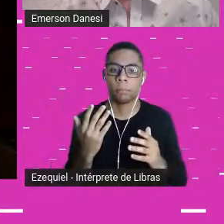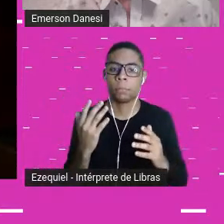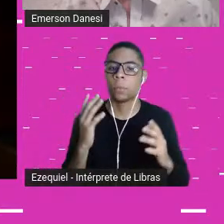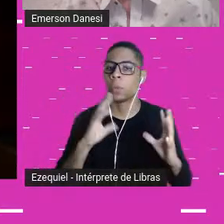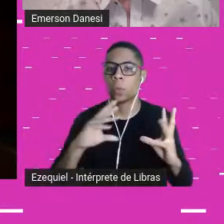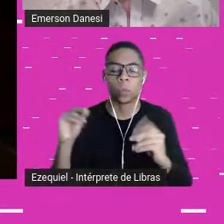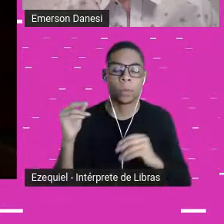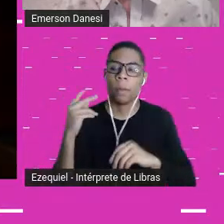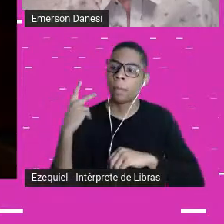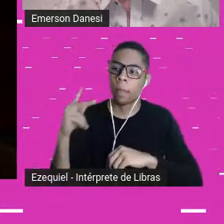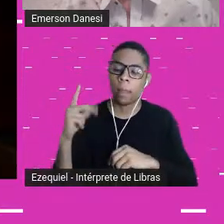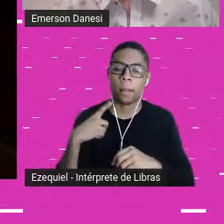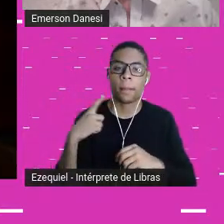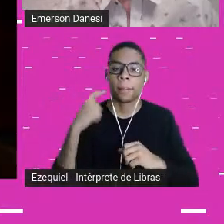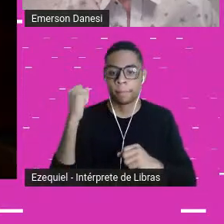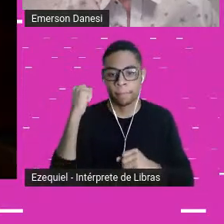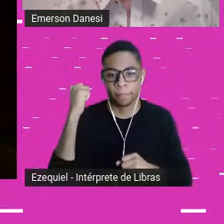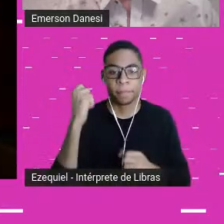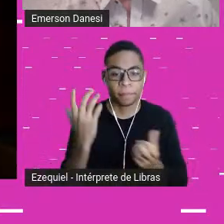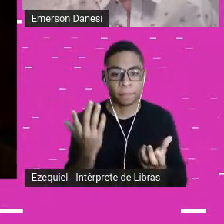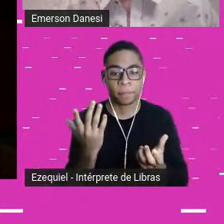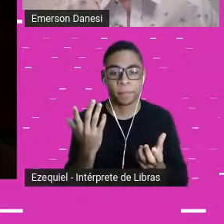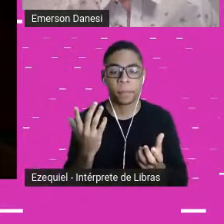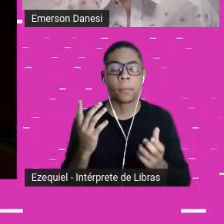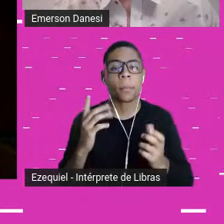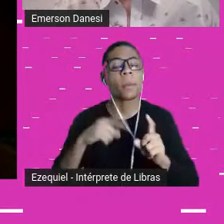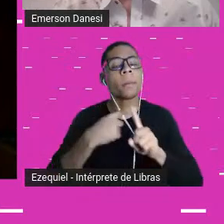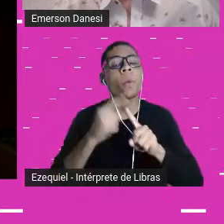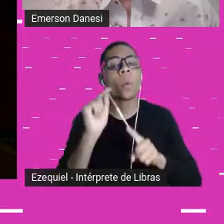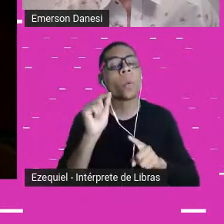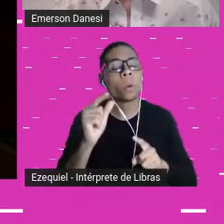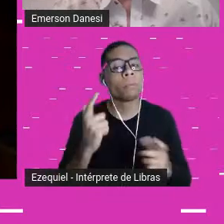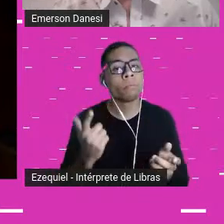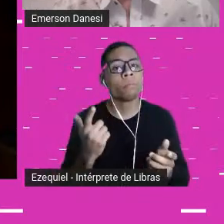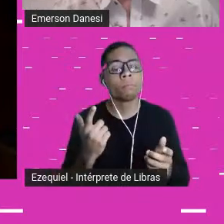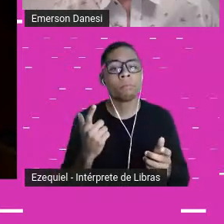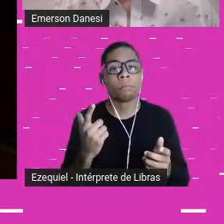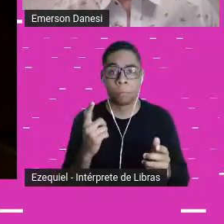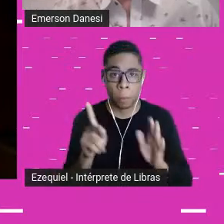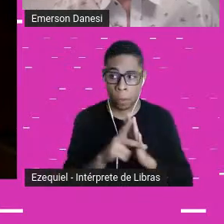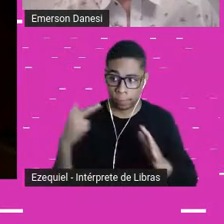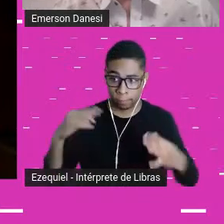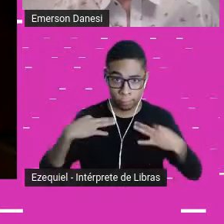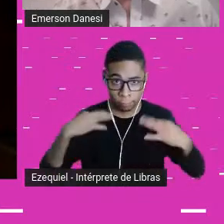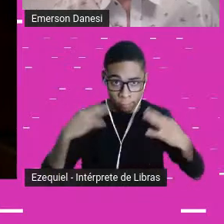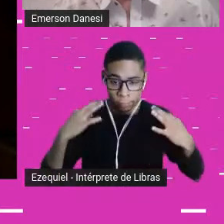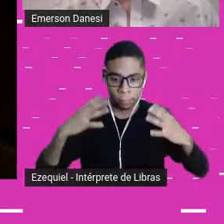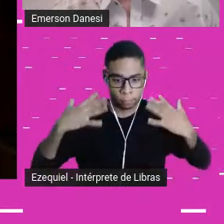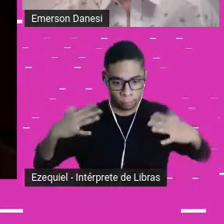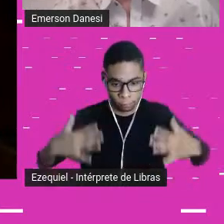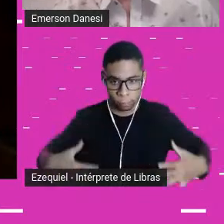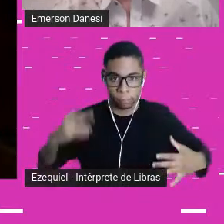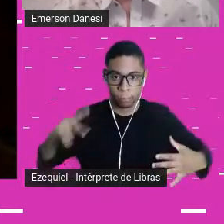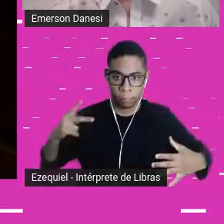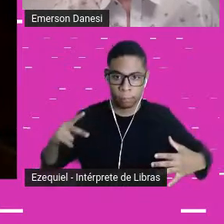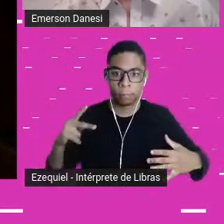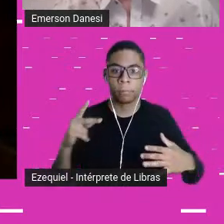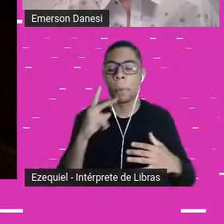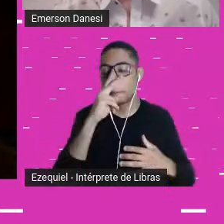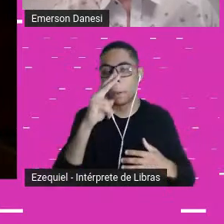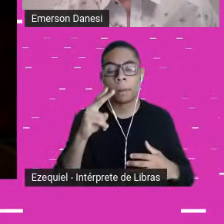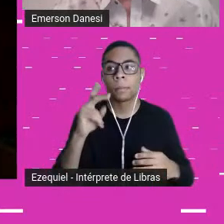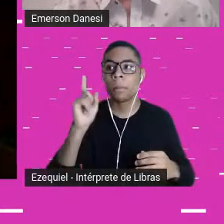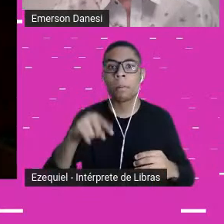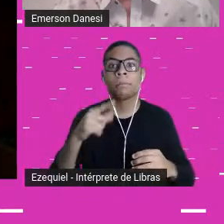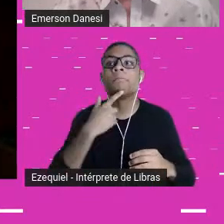e a força que ela tinha. Mas o figurino, o vestido dela, foi